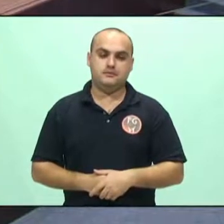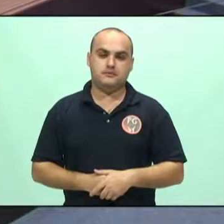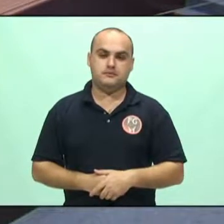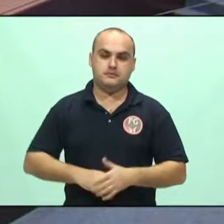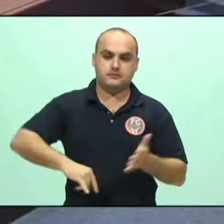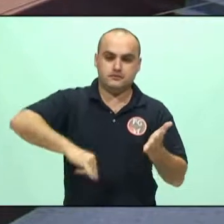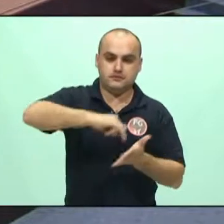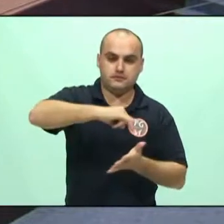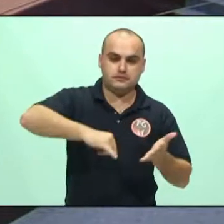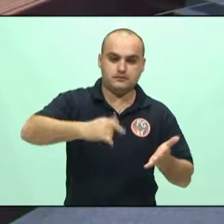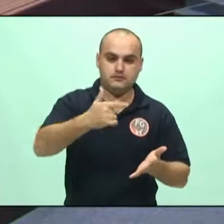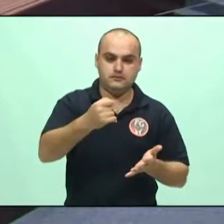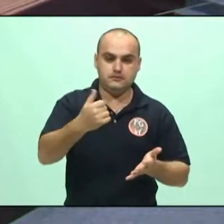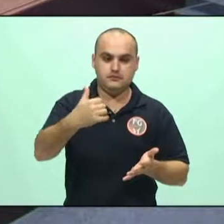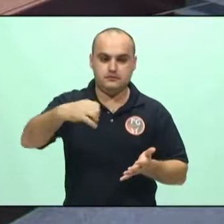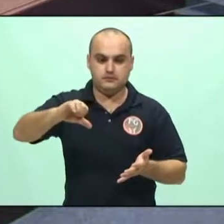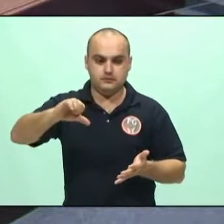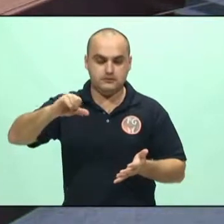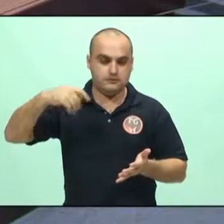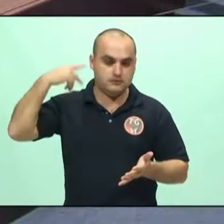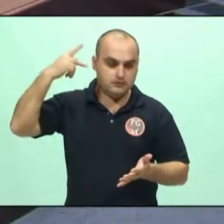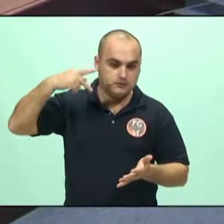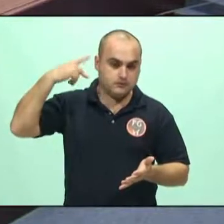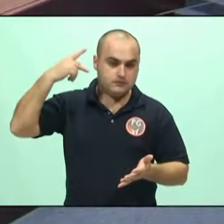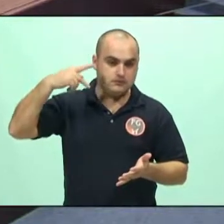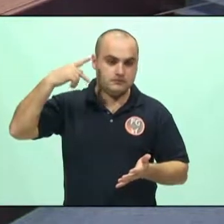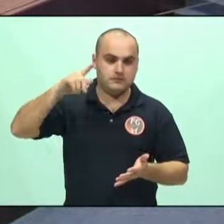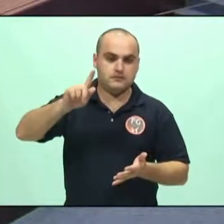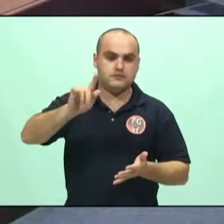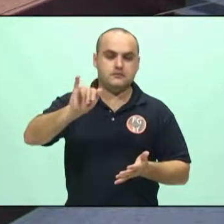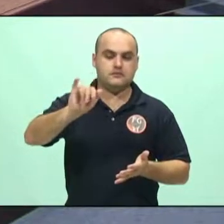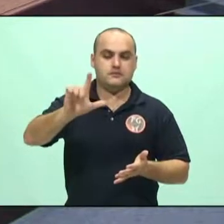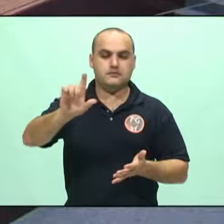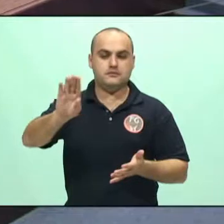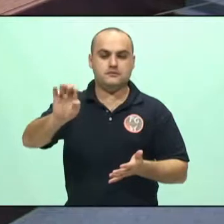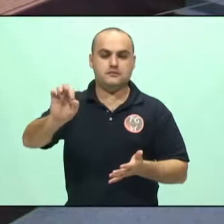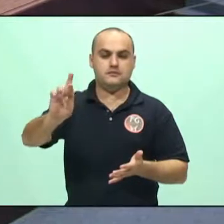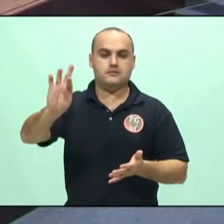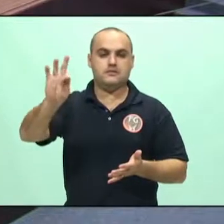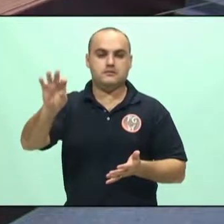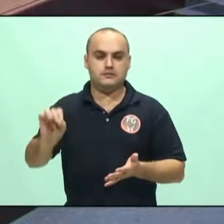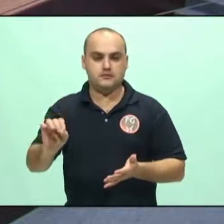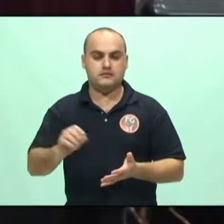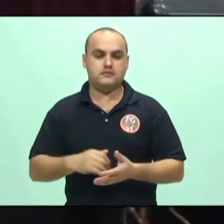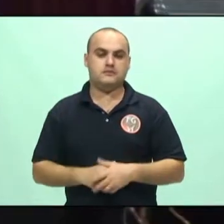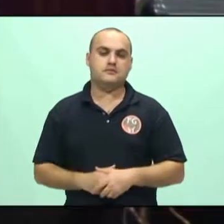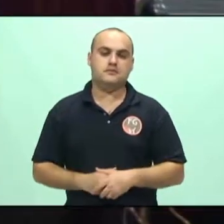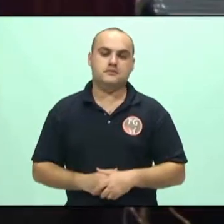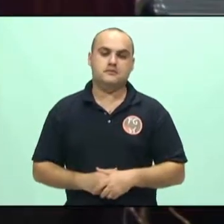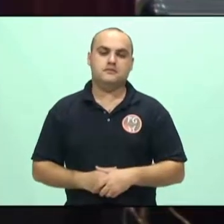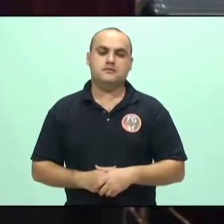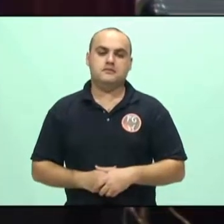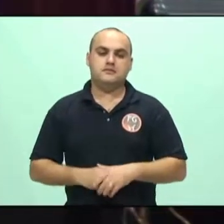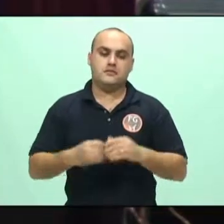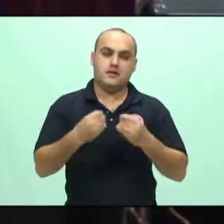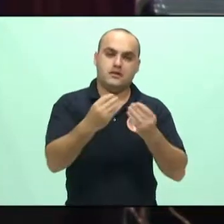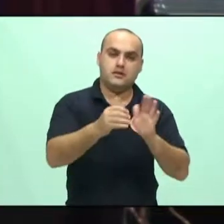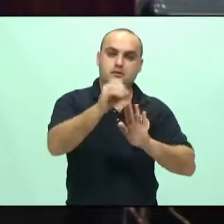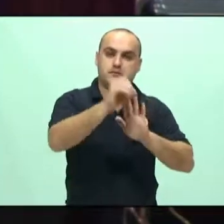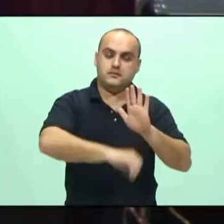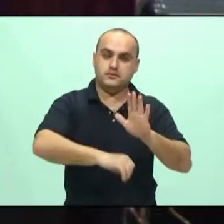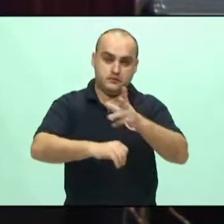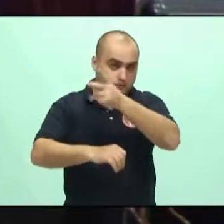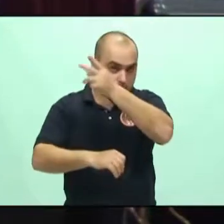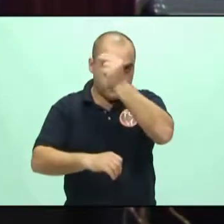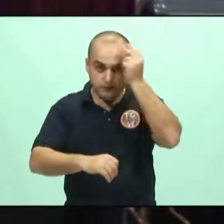209 de 2019 do vereador Gilberto Jesus Mendes requer o envio de ofício ao